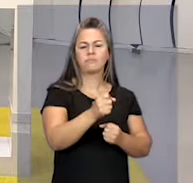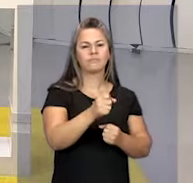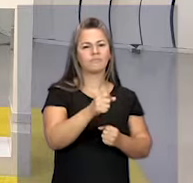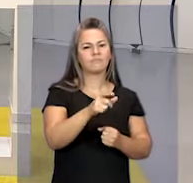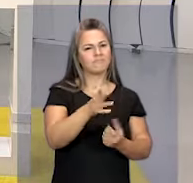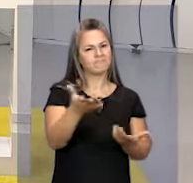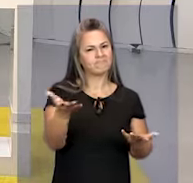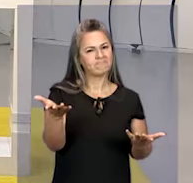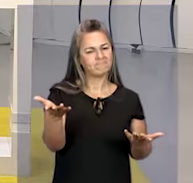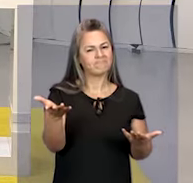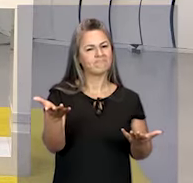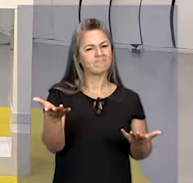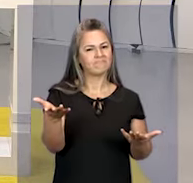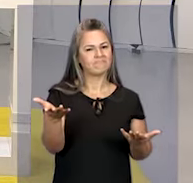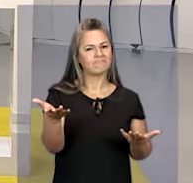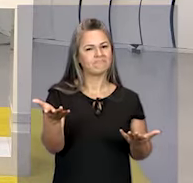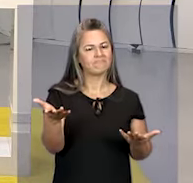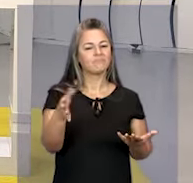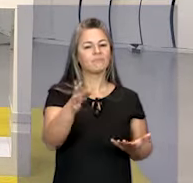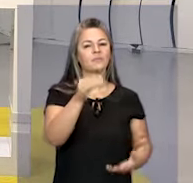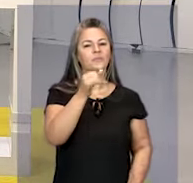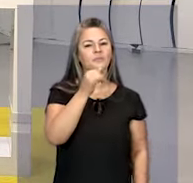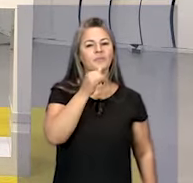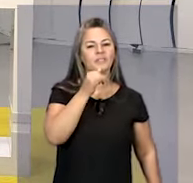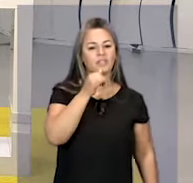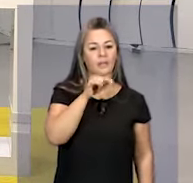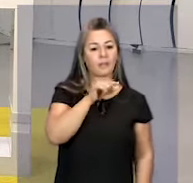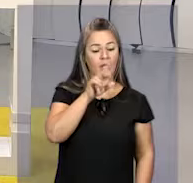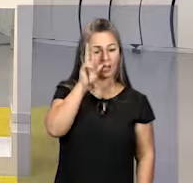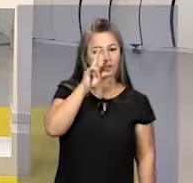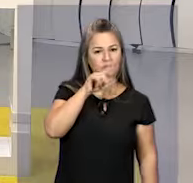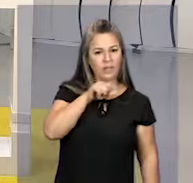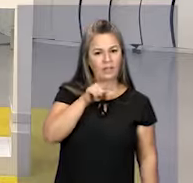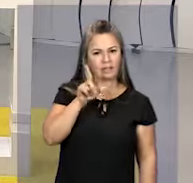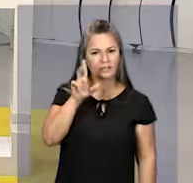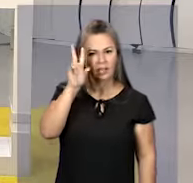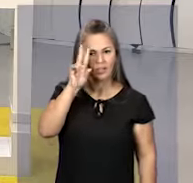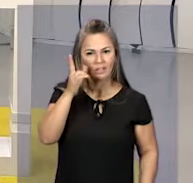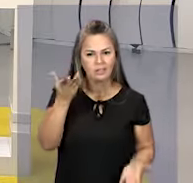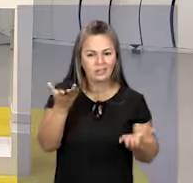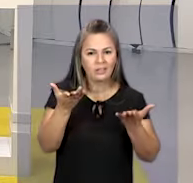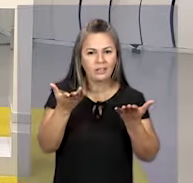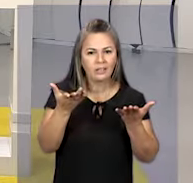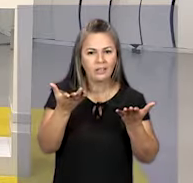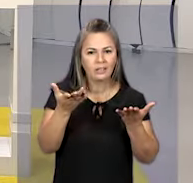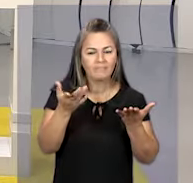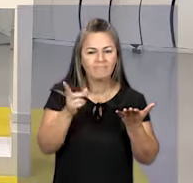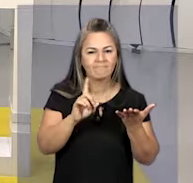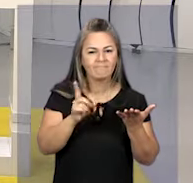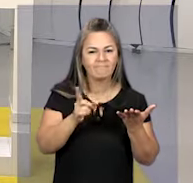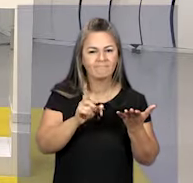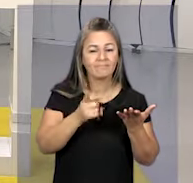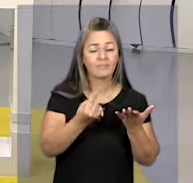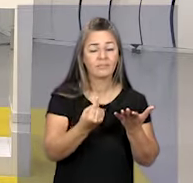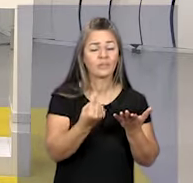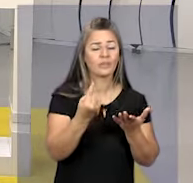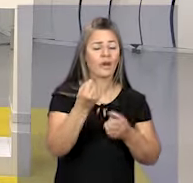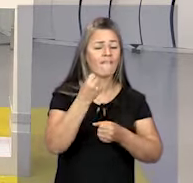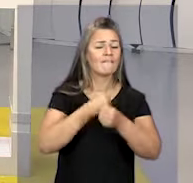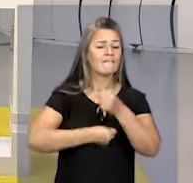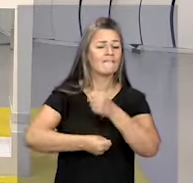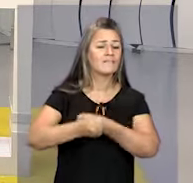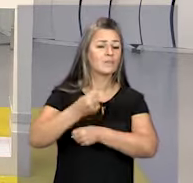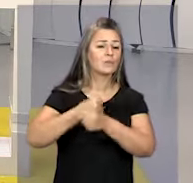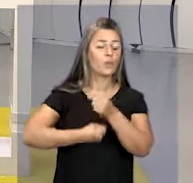Mas essas histórias, elas não têm origem agora, não. Elas são histórias antigas, que têm origem em